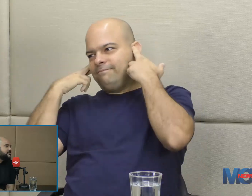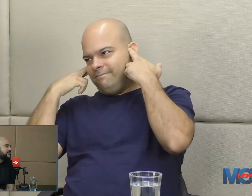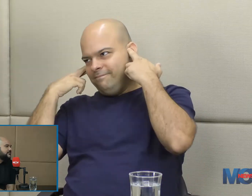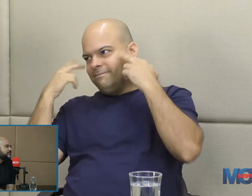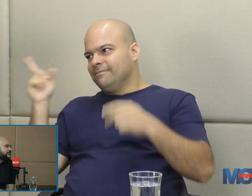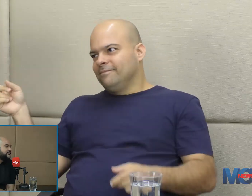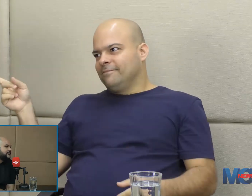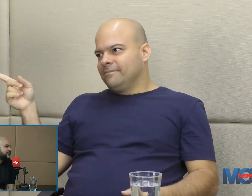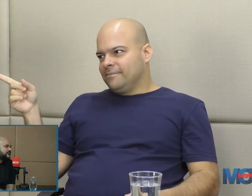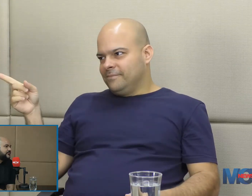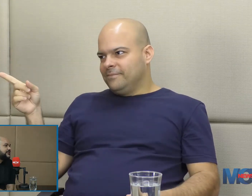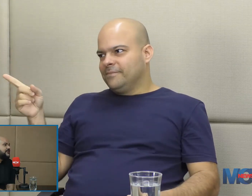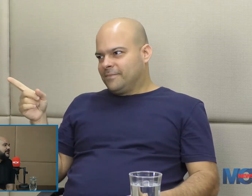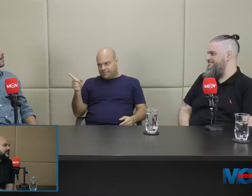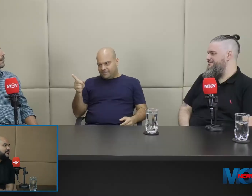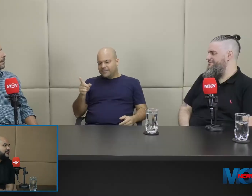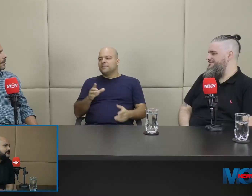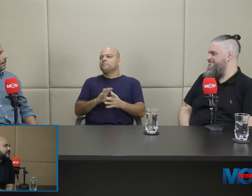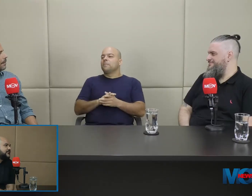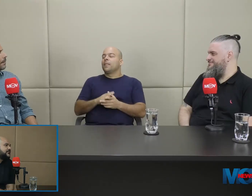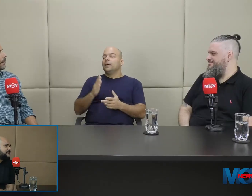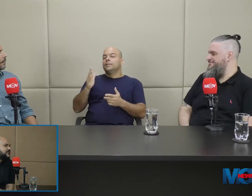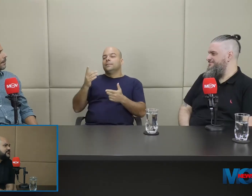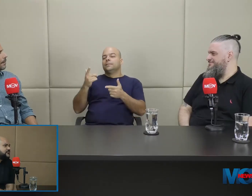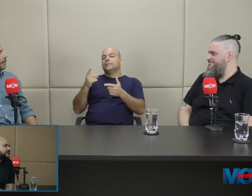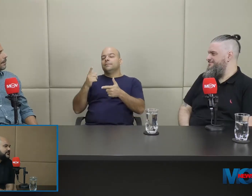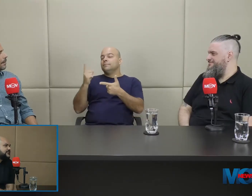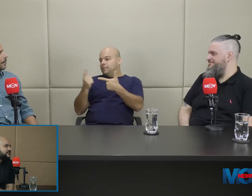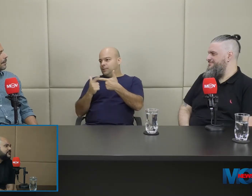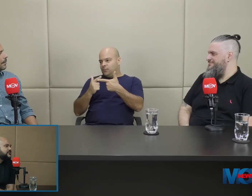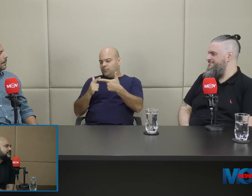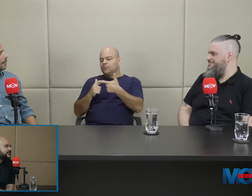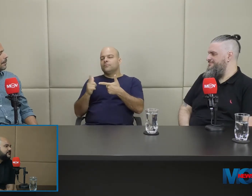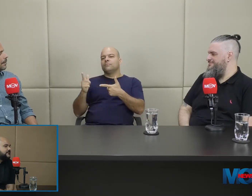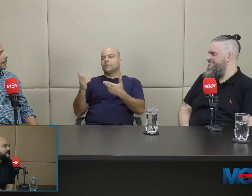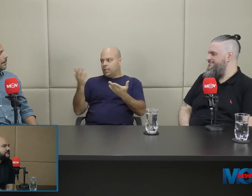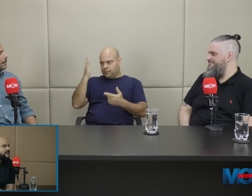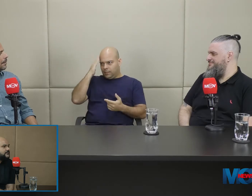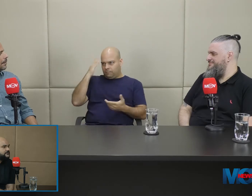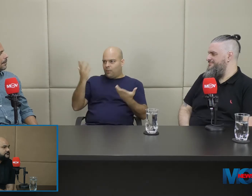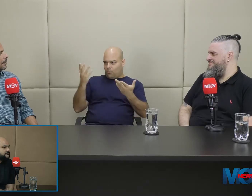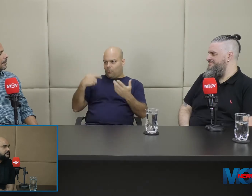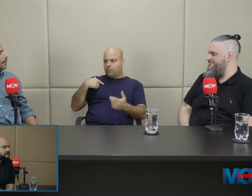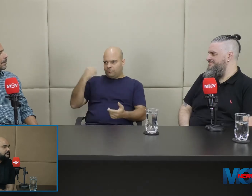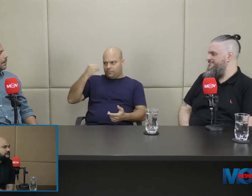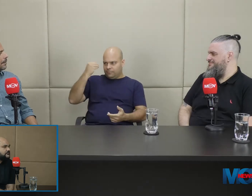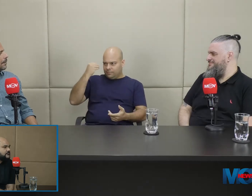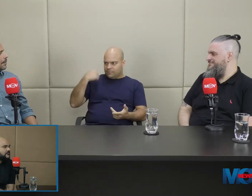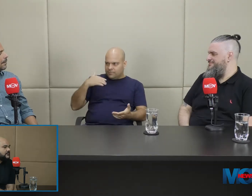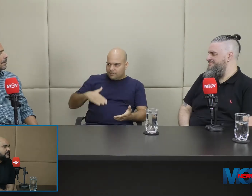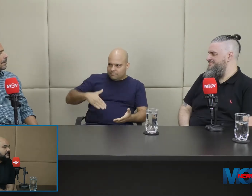e o médico não descobriu o que é que foi. E naquele momento a minha mãe teve essa desconfiança e lembrou de mim.